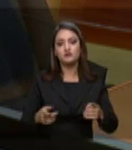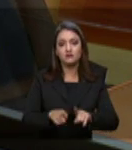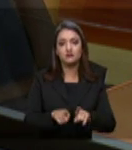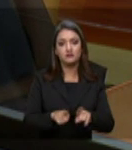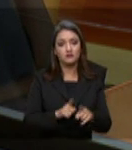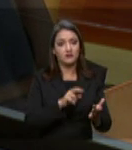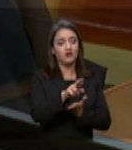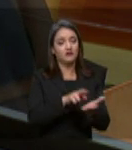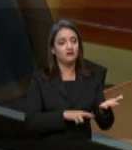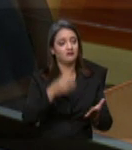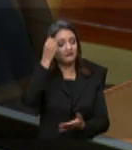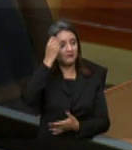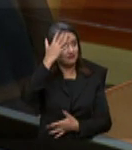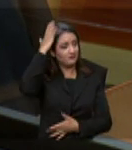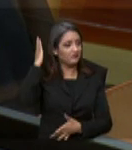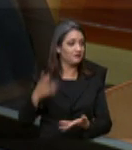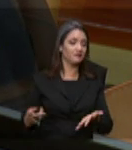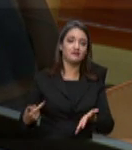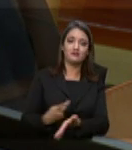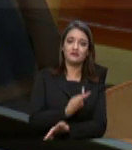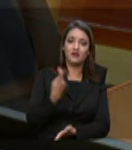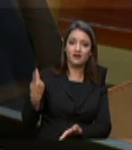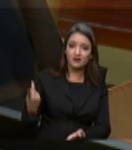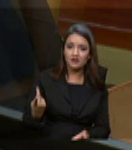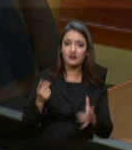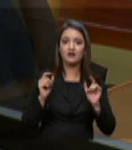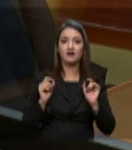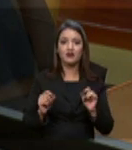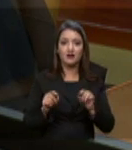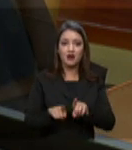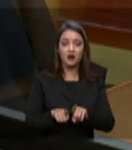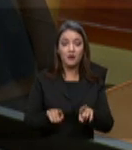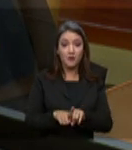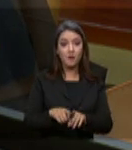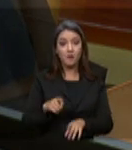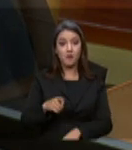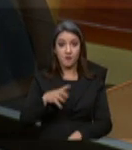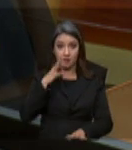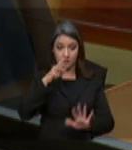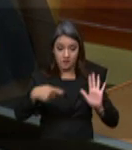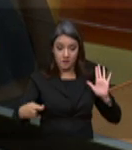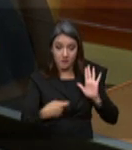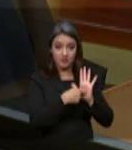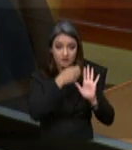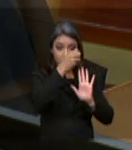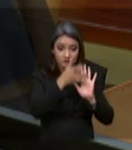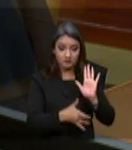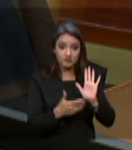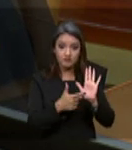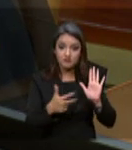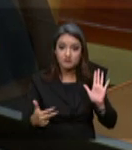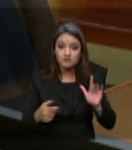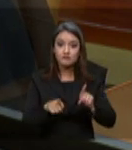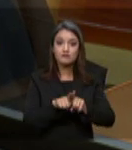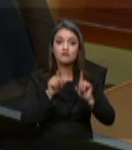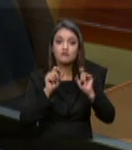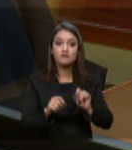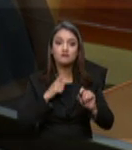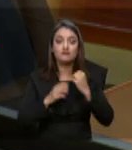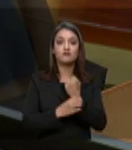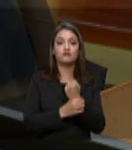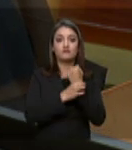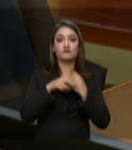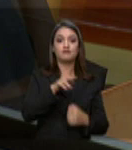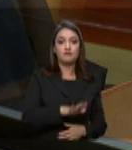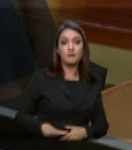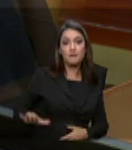fux é o que acontece penso eu nos presentes autos onde a própria denúncia na fato se entende subsumidos a Lei de